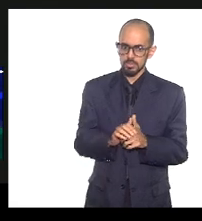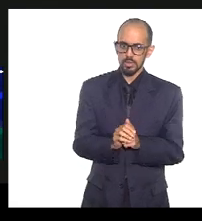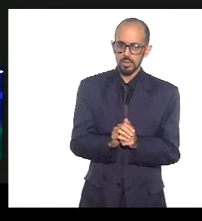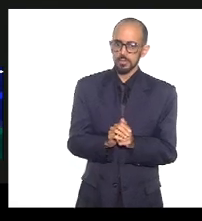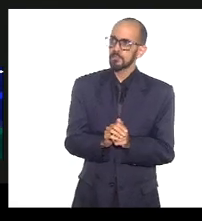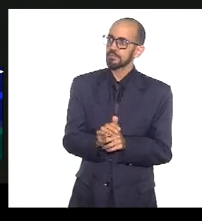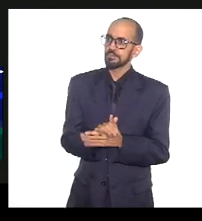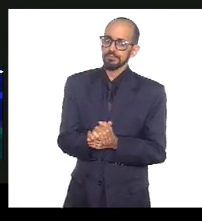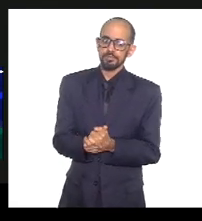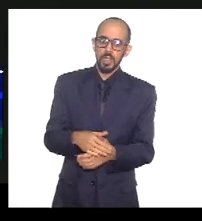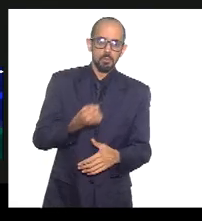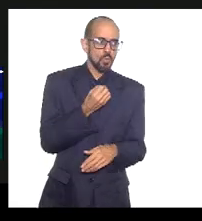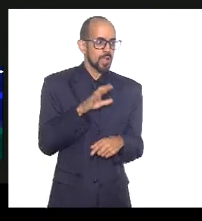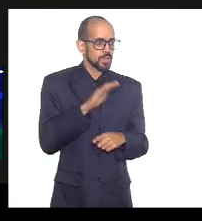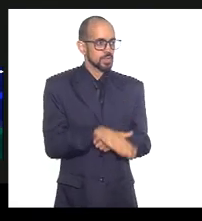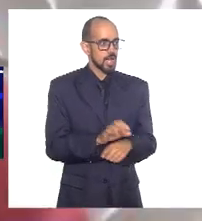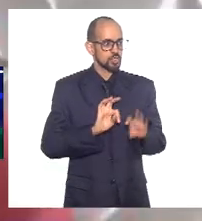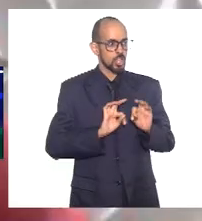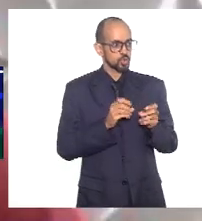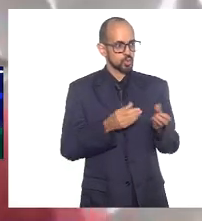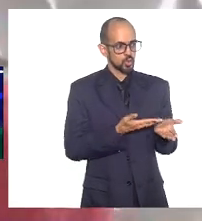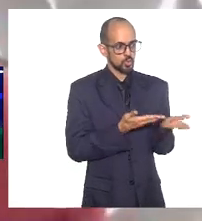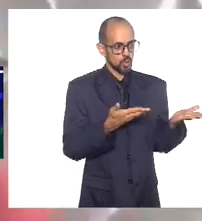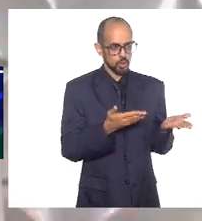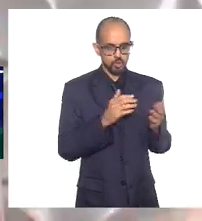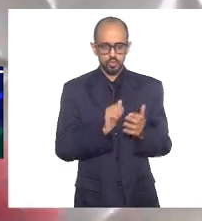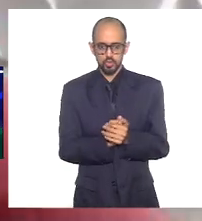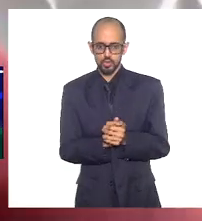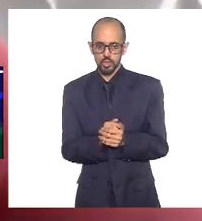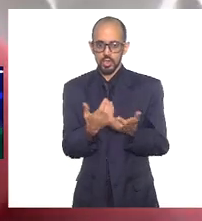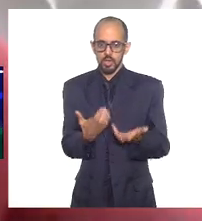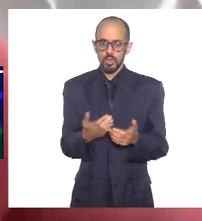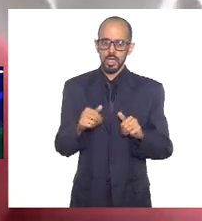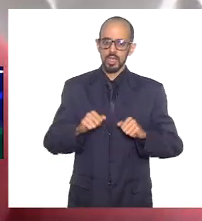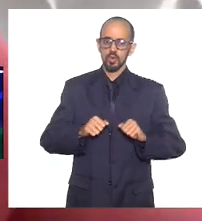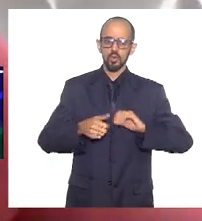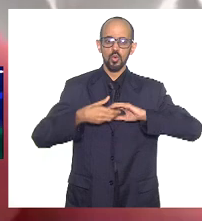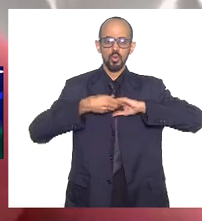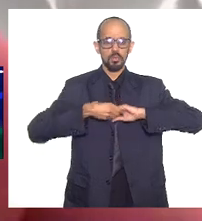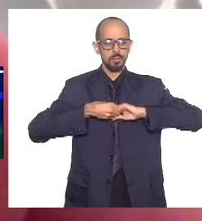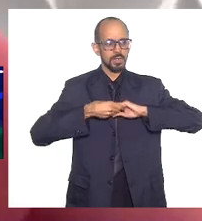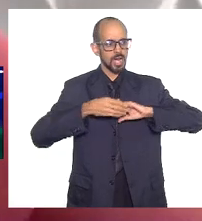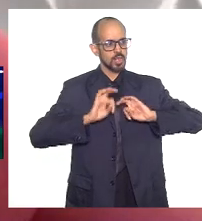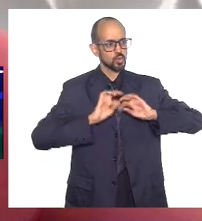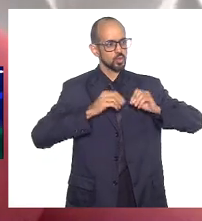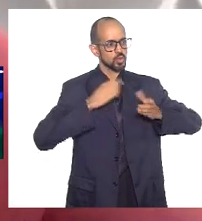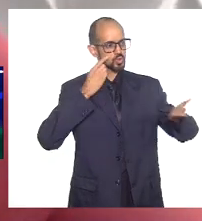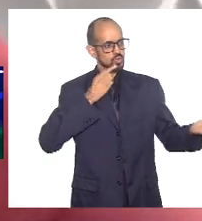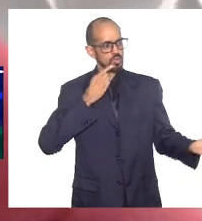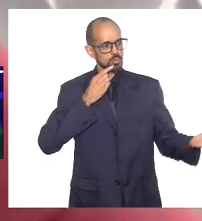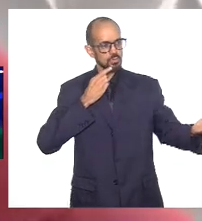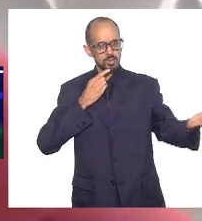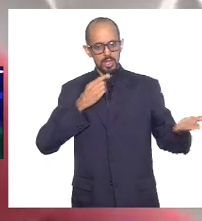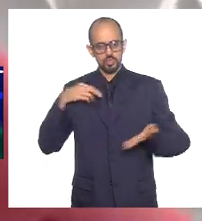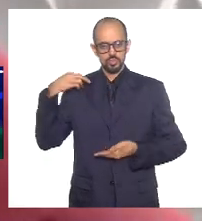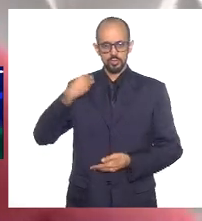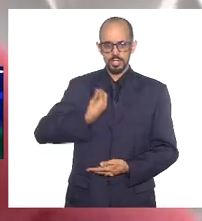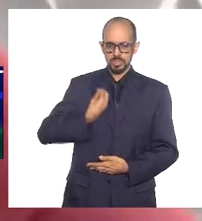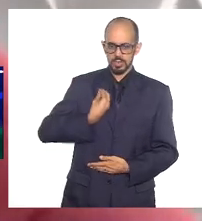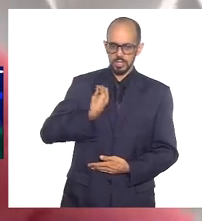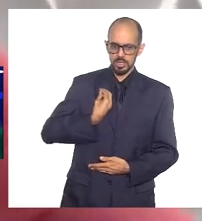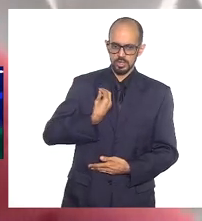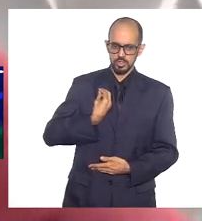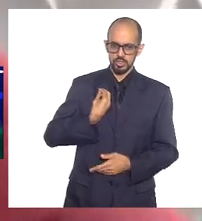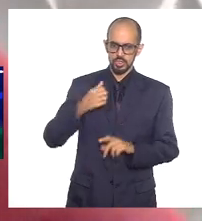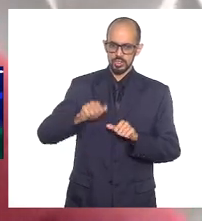boa tarde a todas e todos eu quero mais uma vez cumprimentar todos os deputados e deputadas ainda presentes a